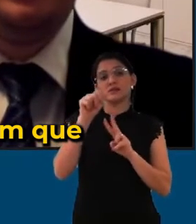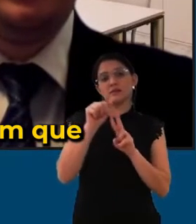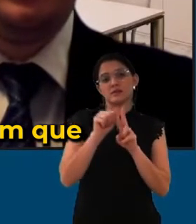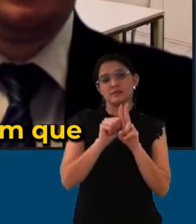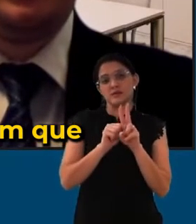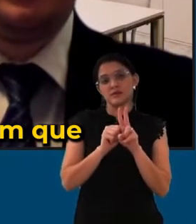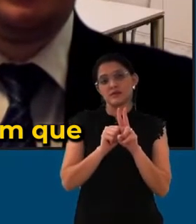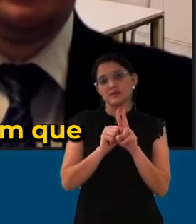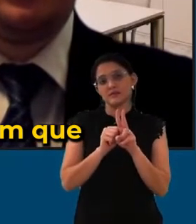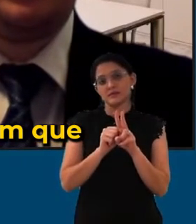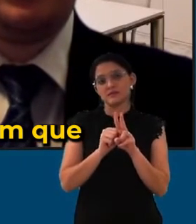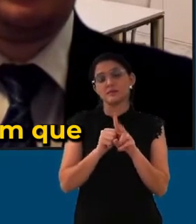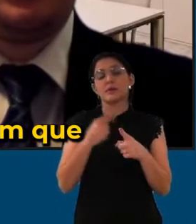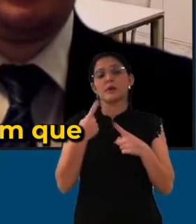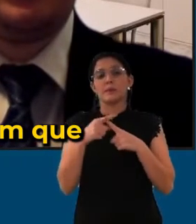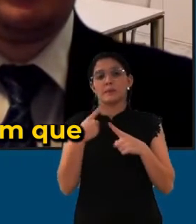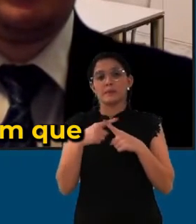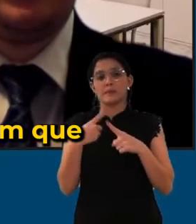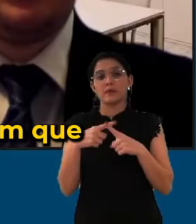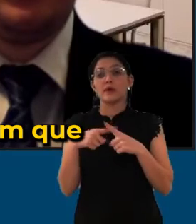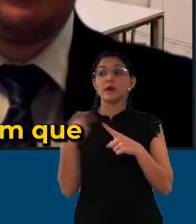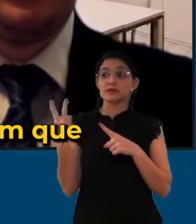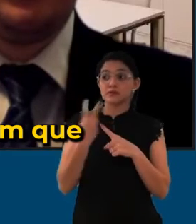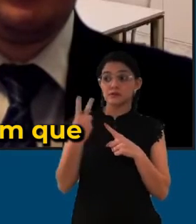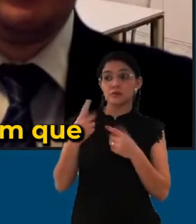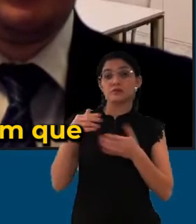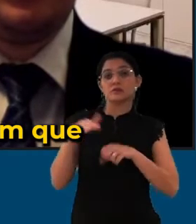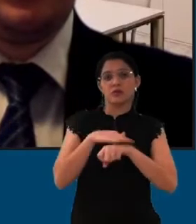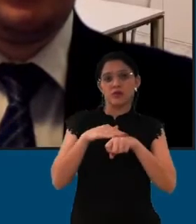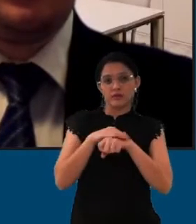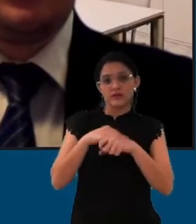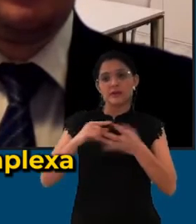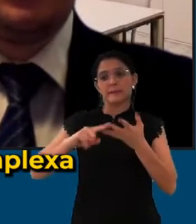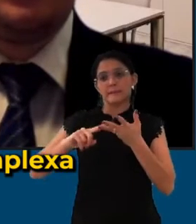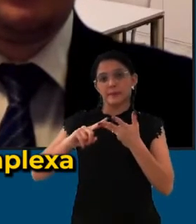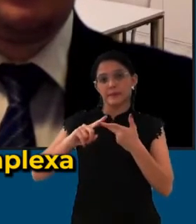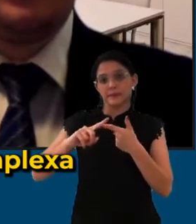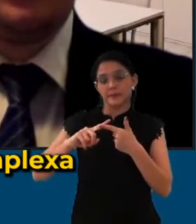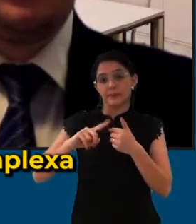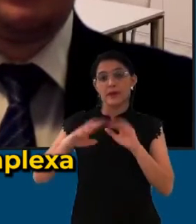de plotagem que vocês vão fazer, ou seja, também não é assim